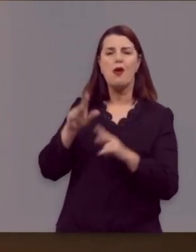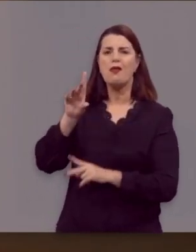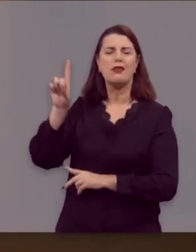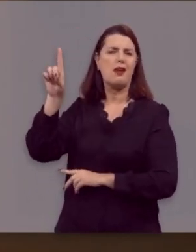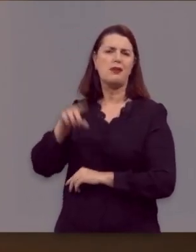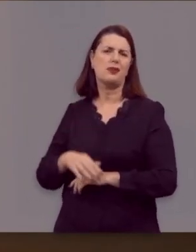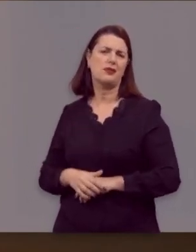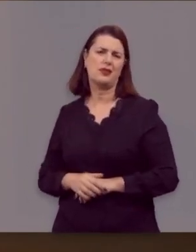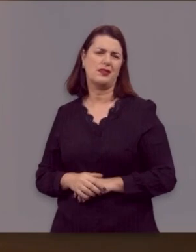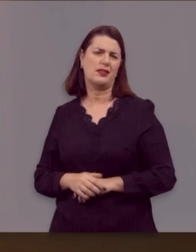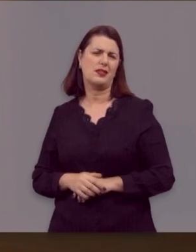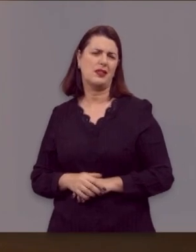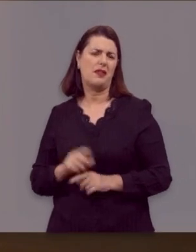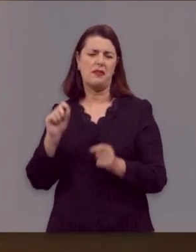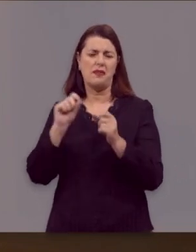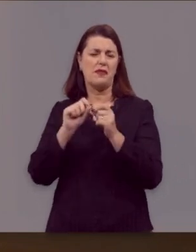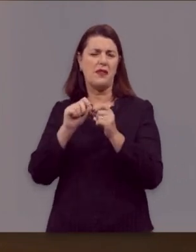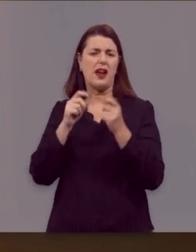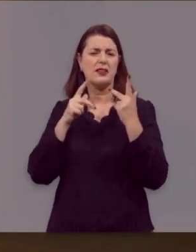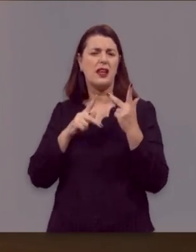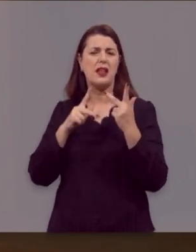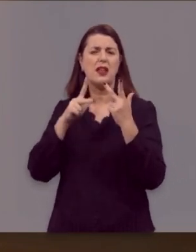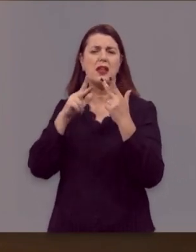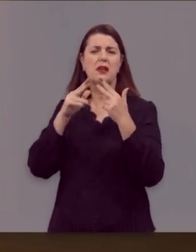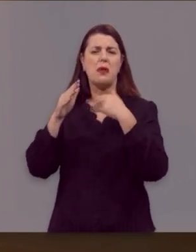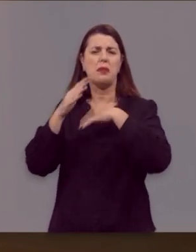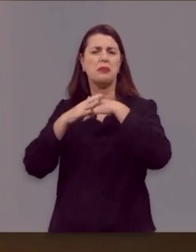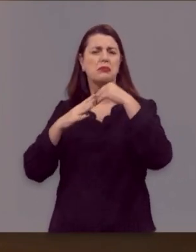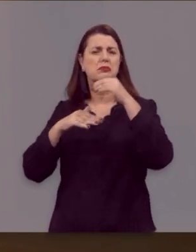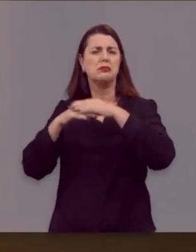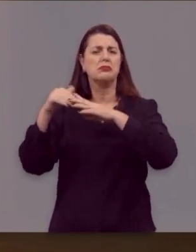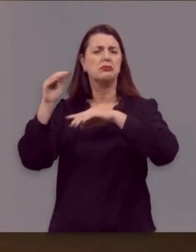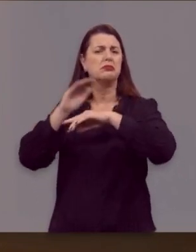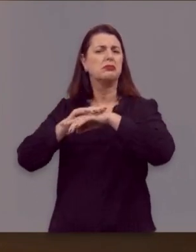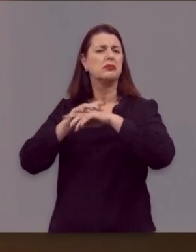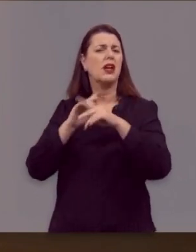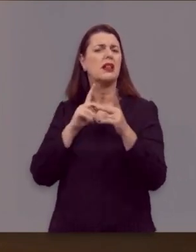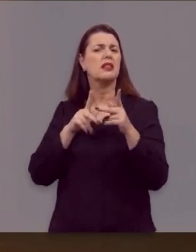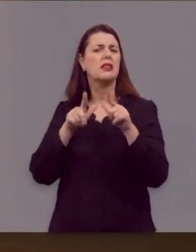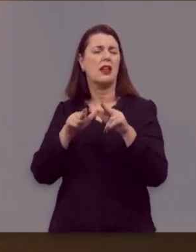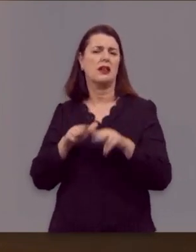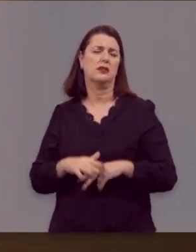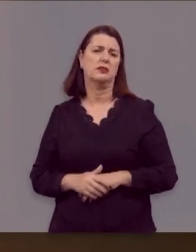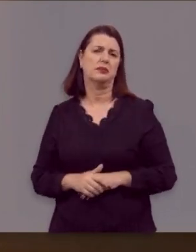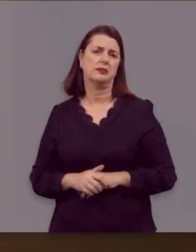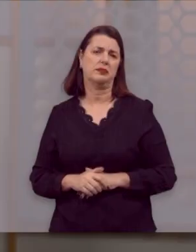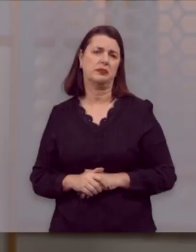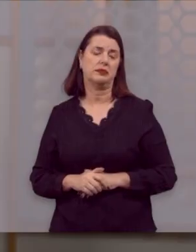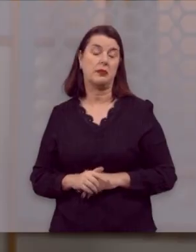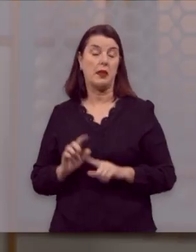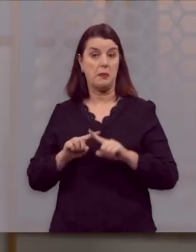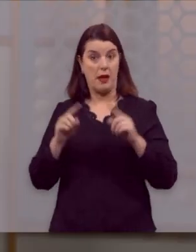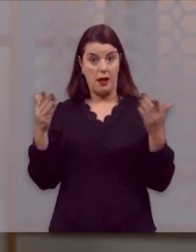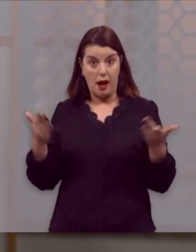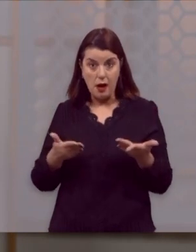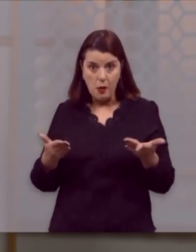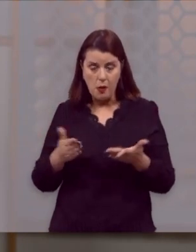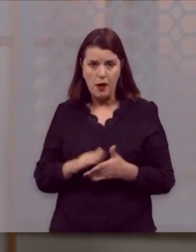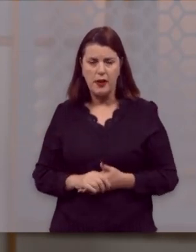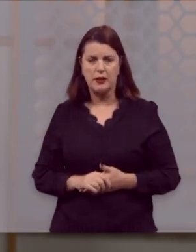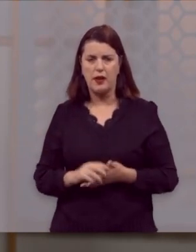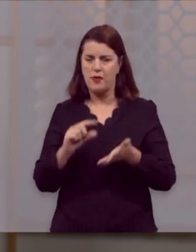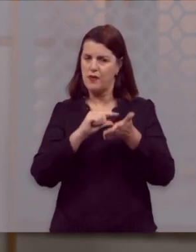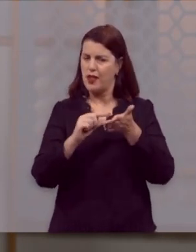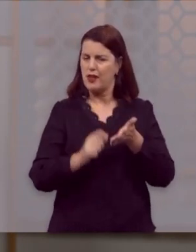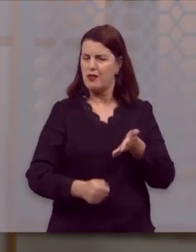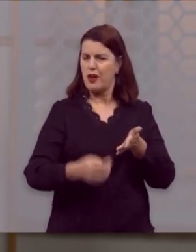de Deus e realiza as mesmas obras de Deus. Mas agora,